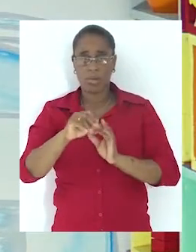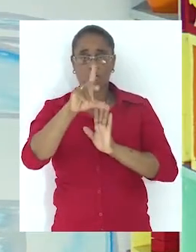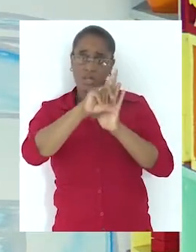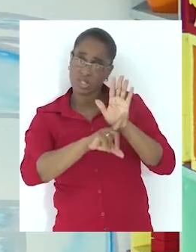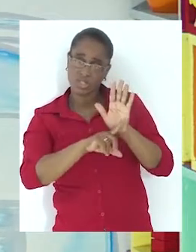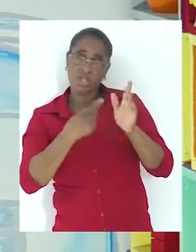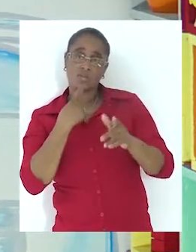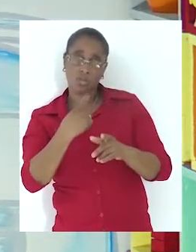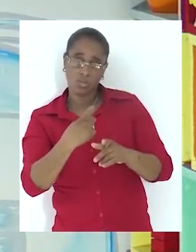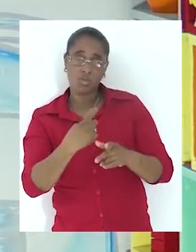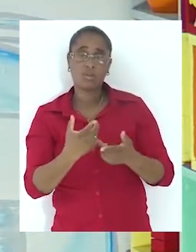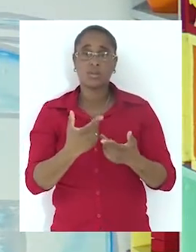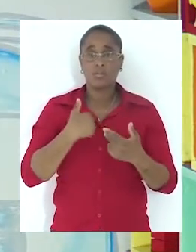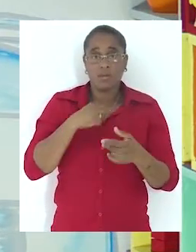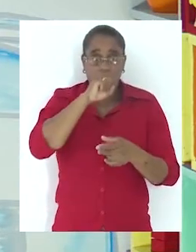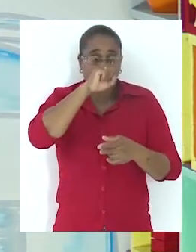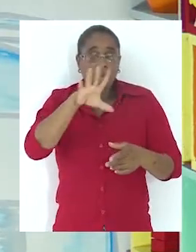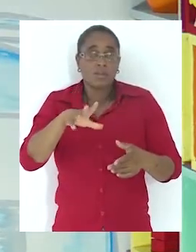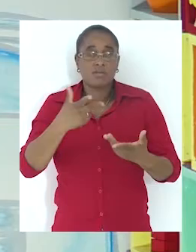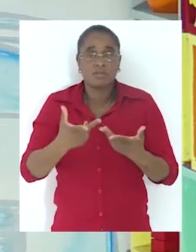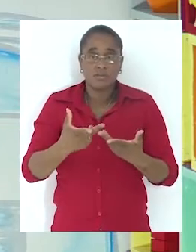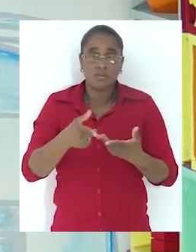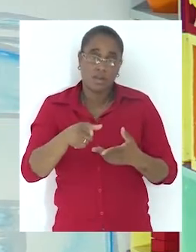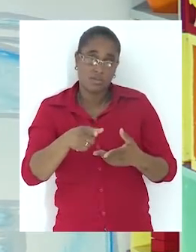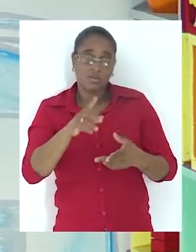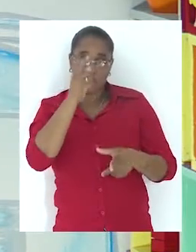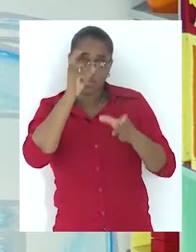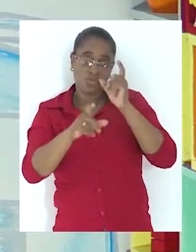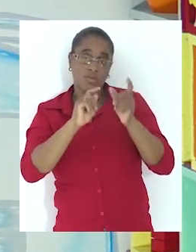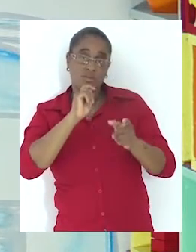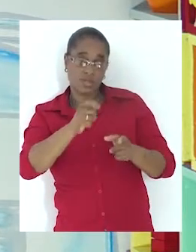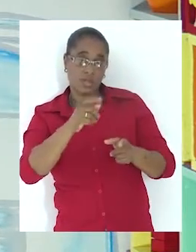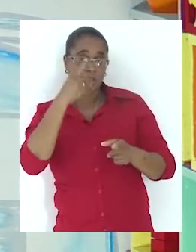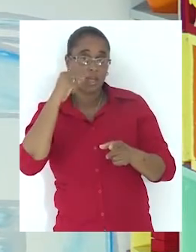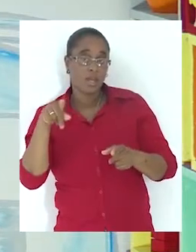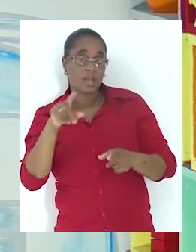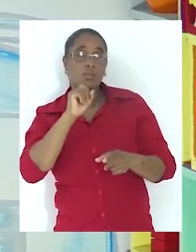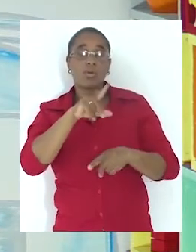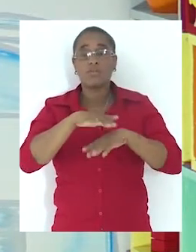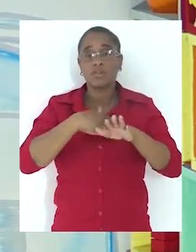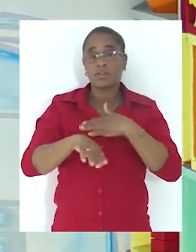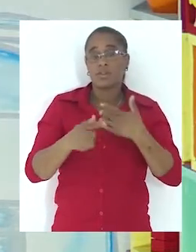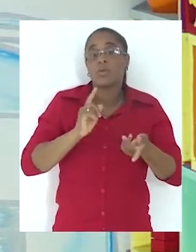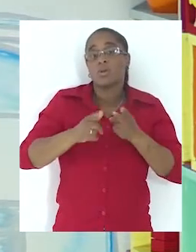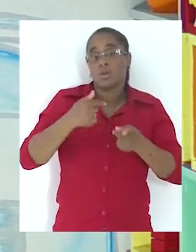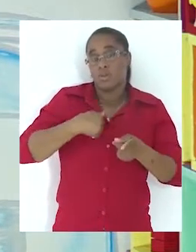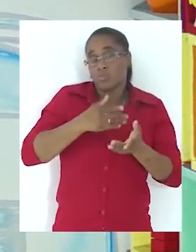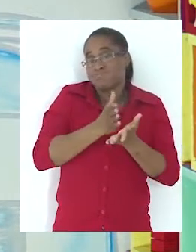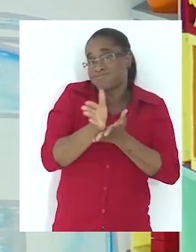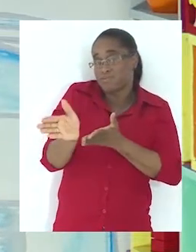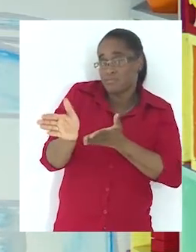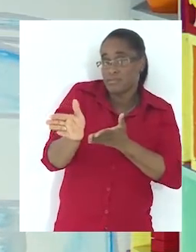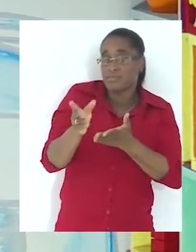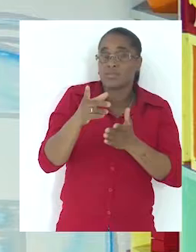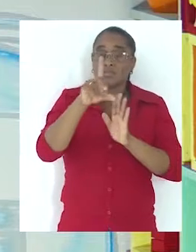a perspicácia do entrevistado e ele pode fazer com que eu desvie do meu